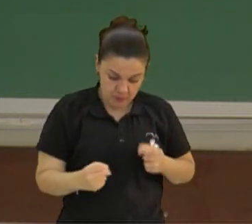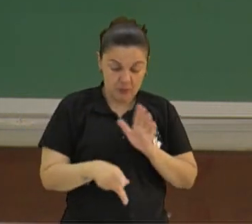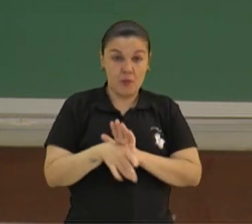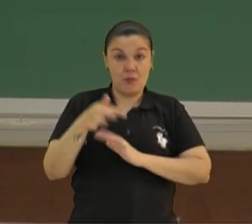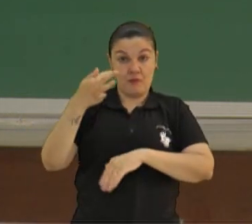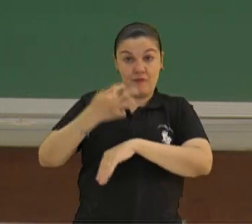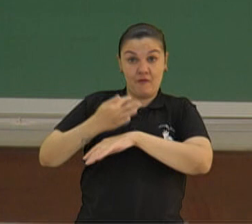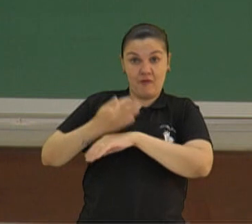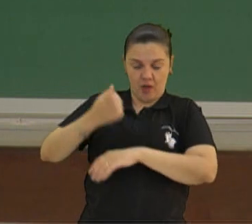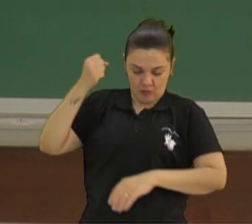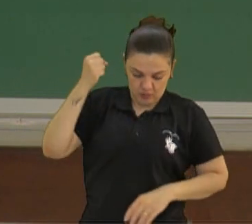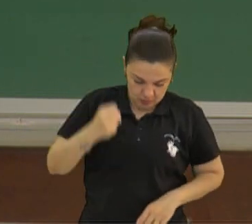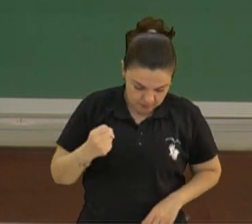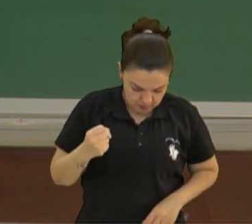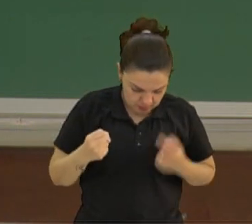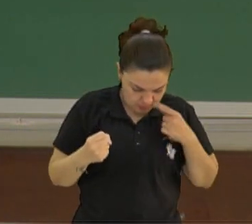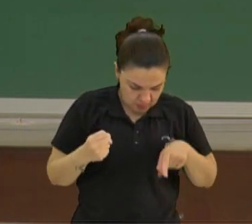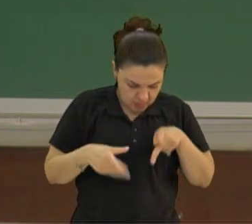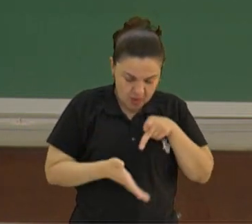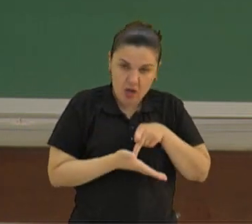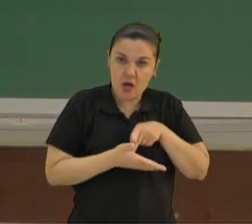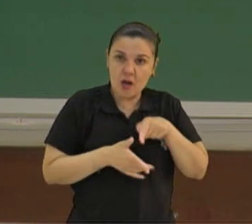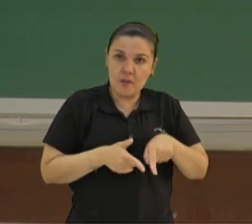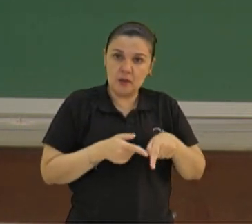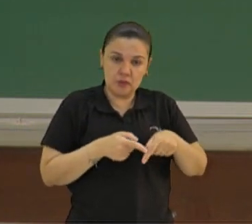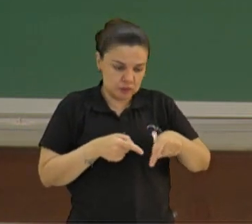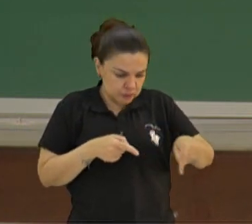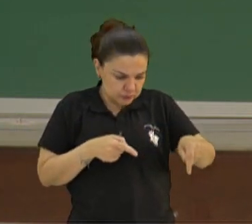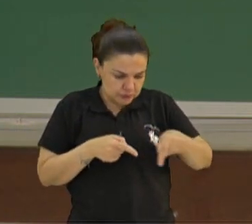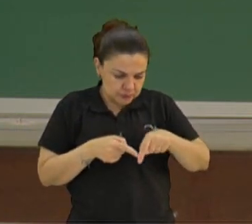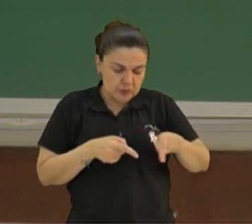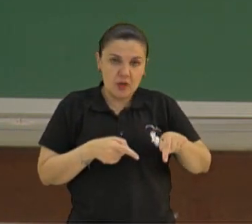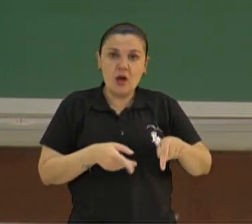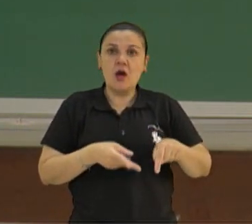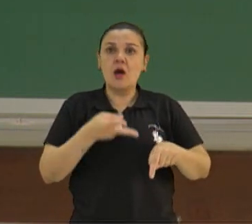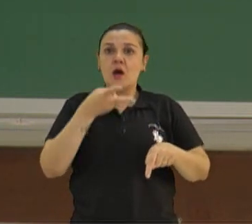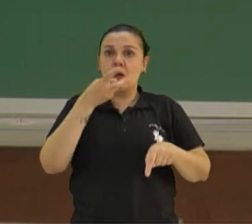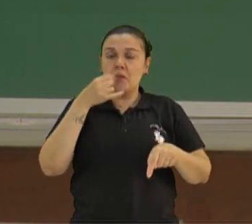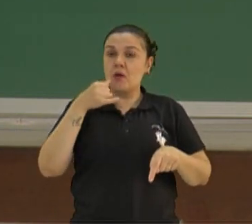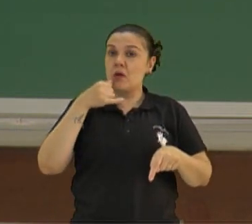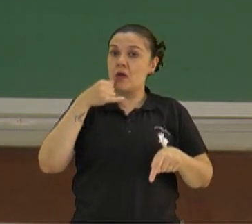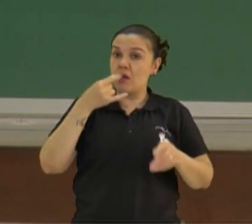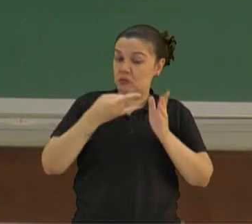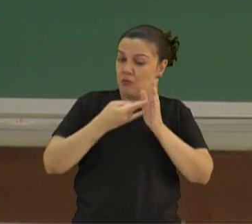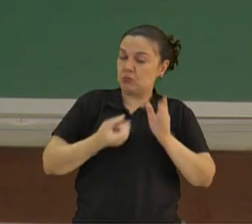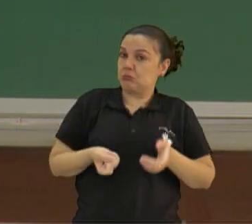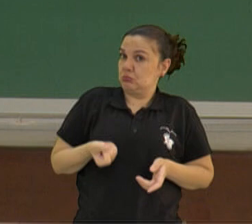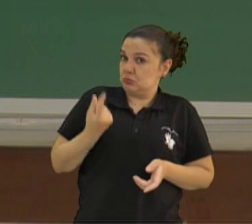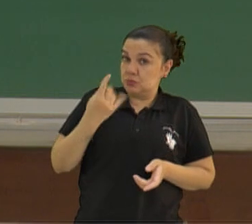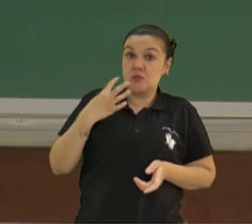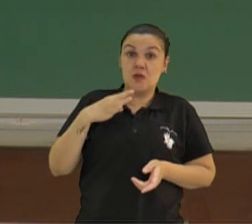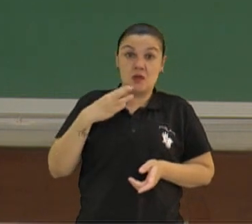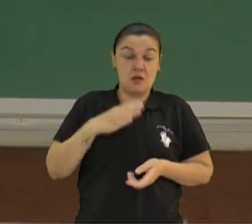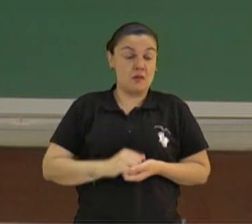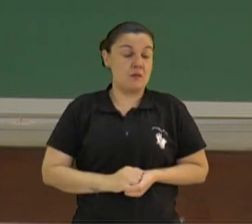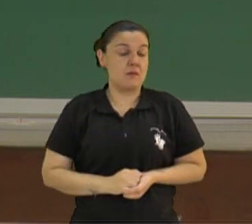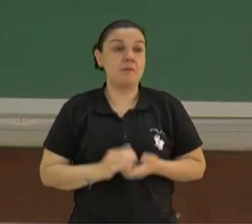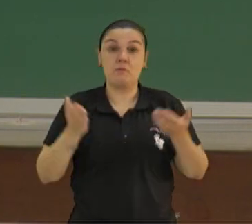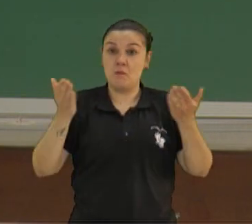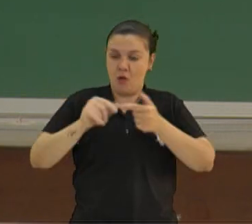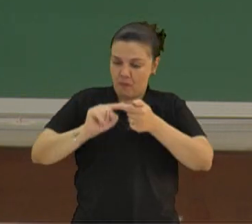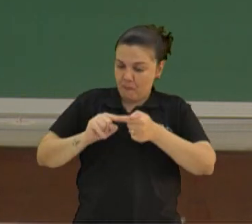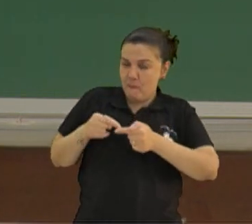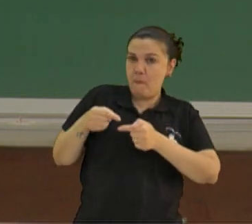ferro. Ao bater, ele viu que ali ele tinha propriedades eletromagnéticas. Mas assim, nós vamos fazer um